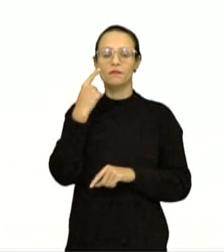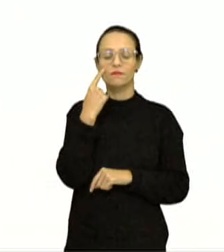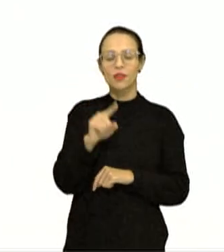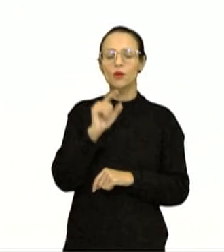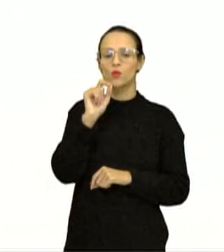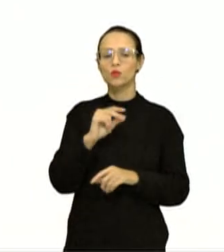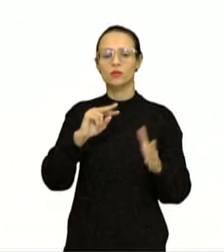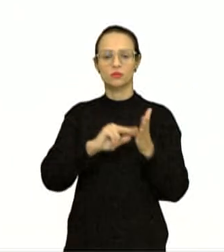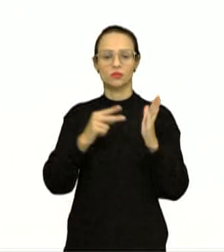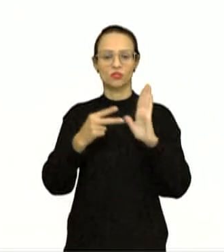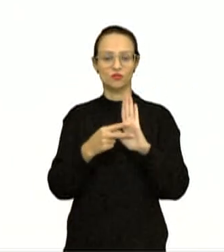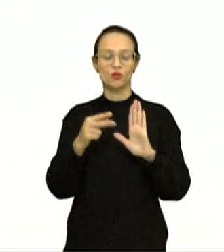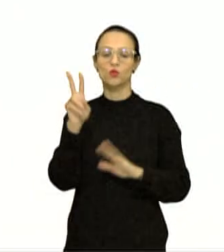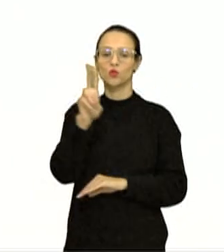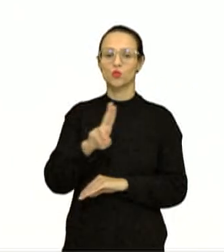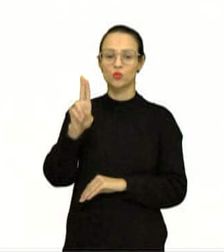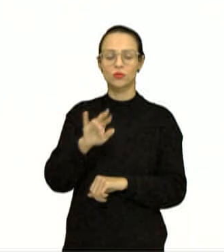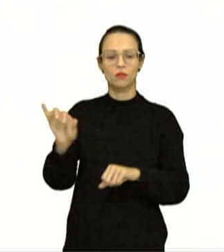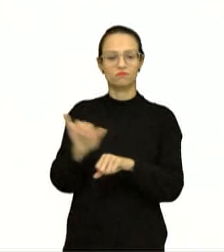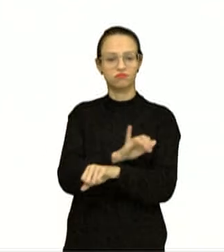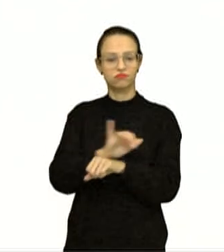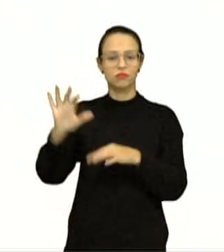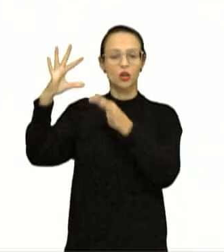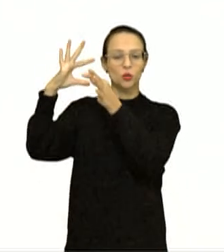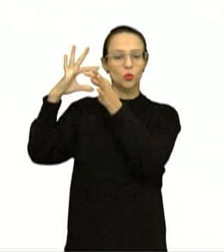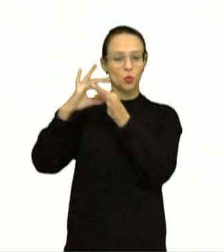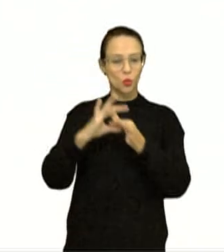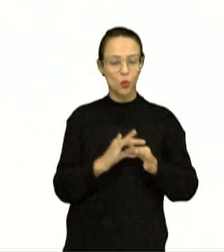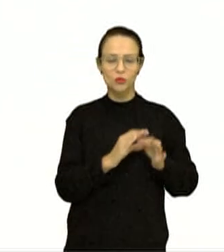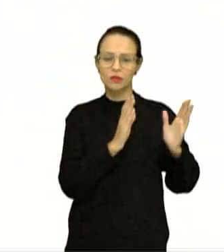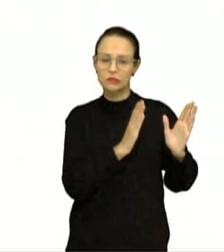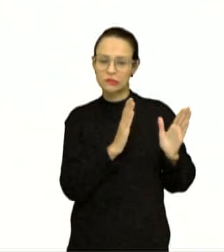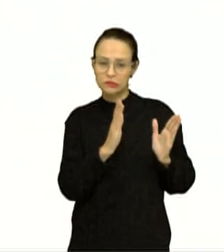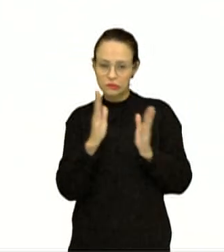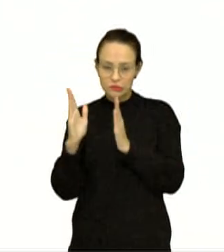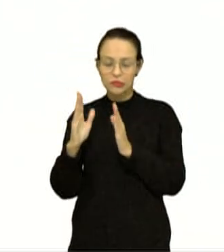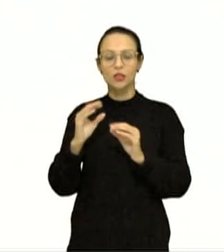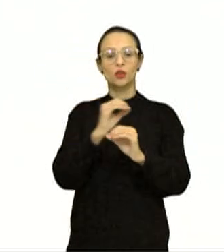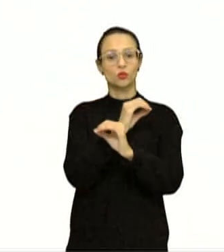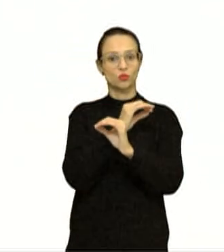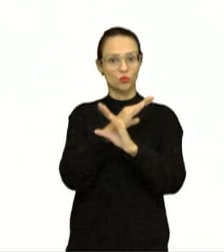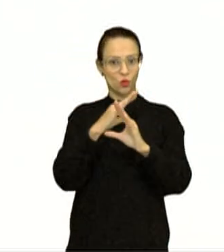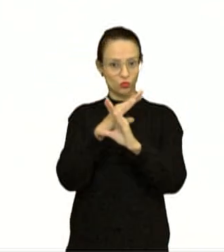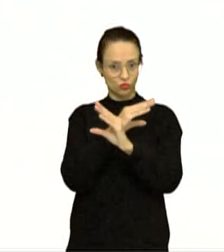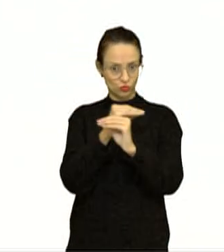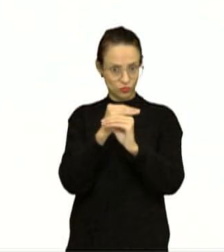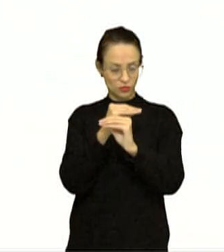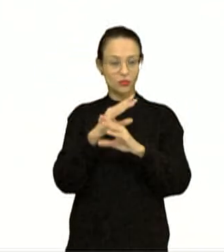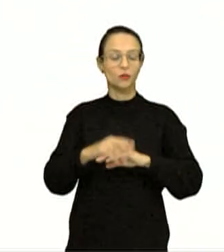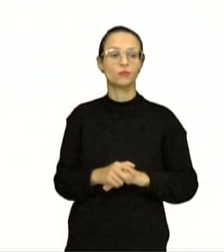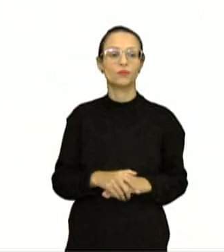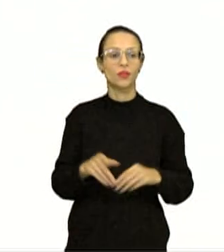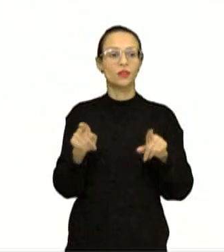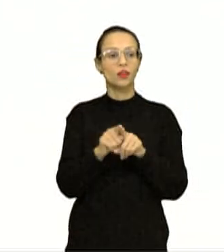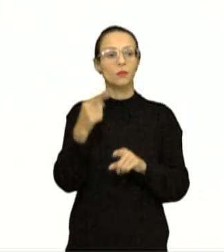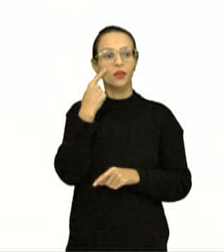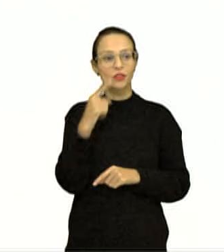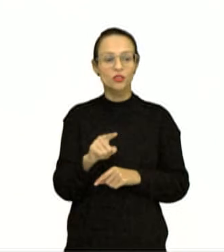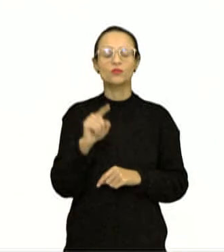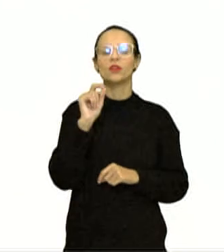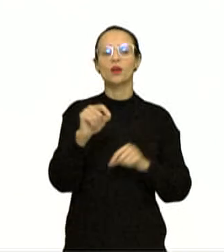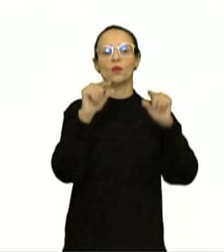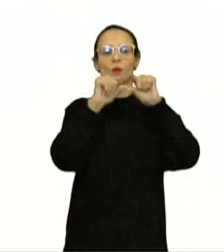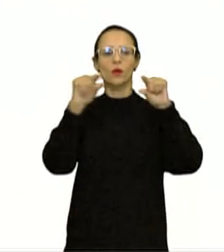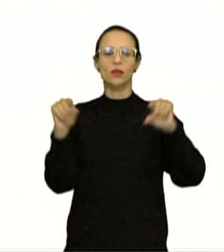sentido decorrentes do uso de recursos de coesão sequencial, conjunções, identificar